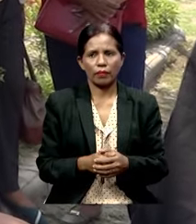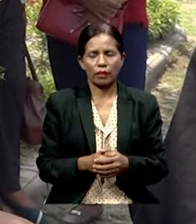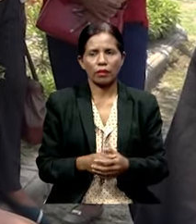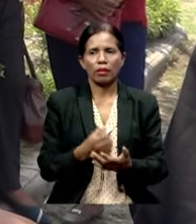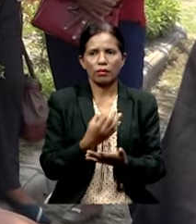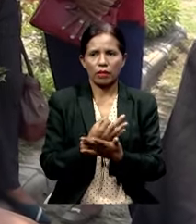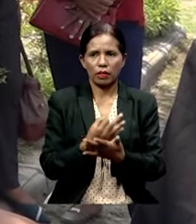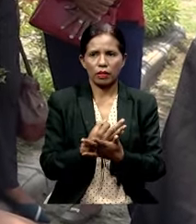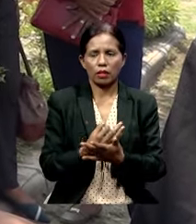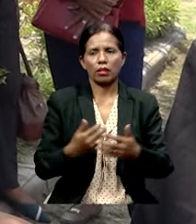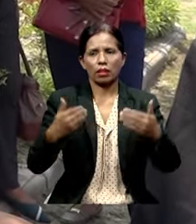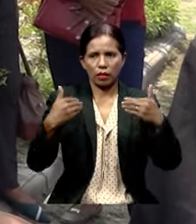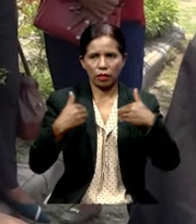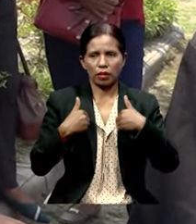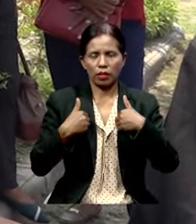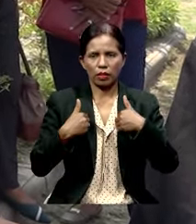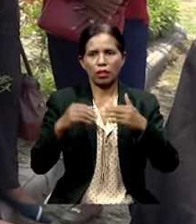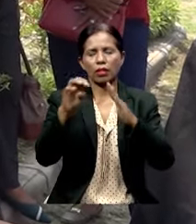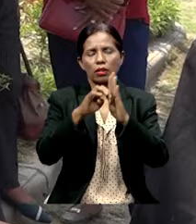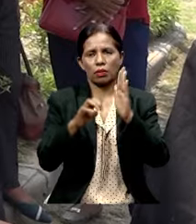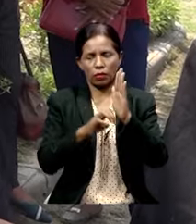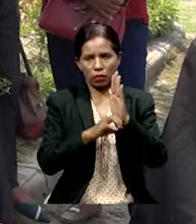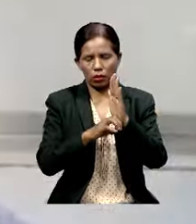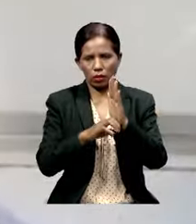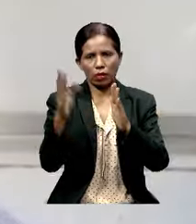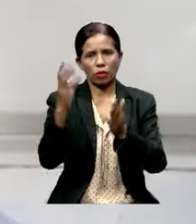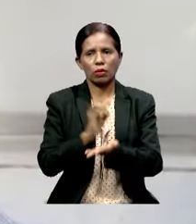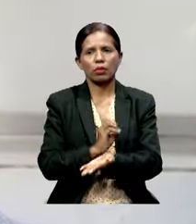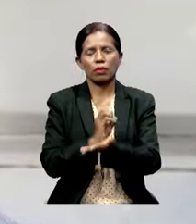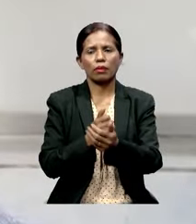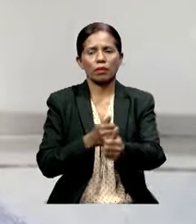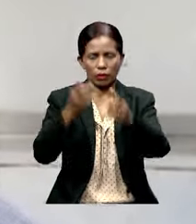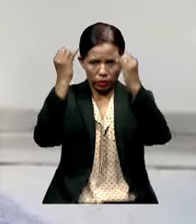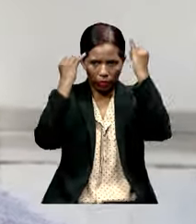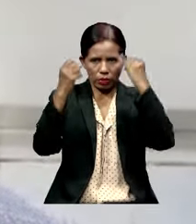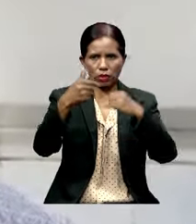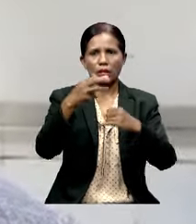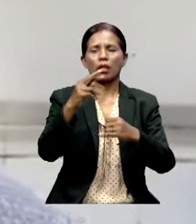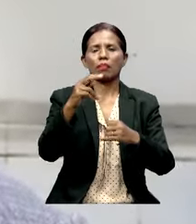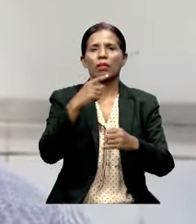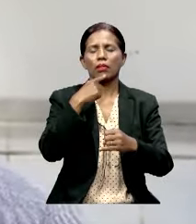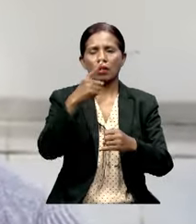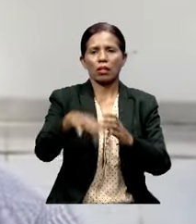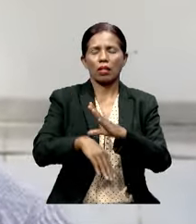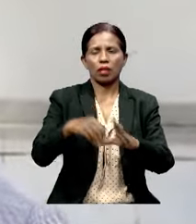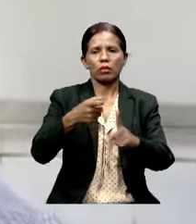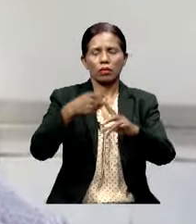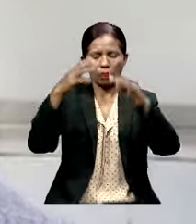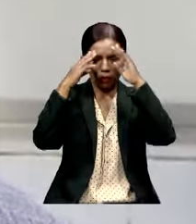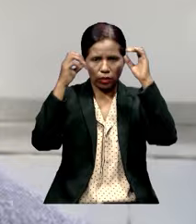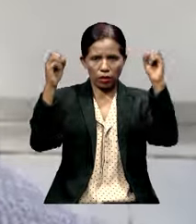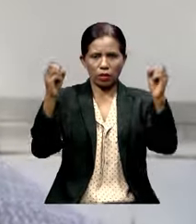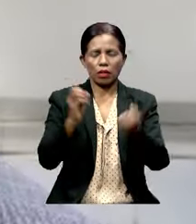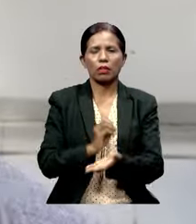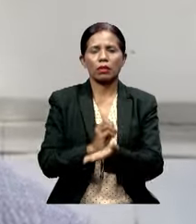finanças e hela estrutura atual Raiwania. Tuir informação ne BGM na sesa, resignação presidente autorre